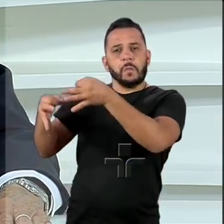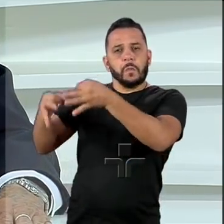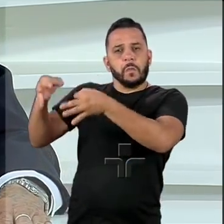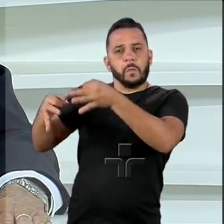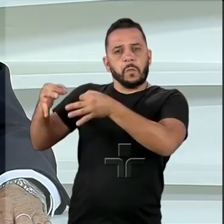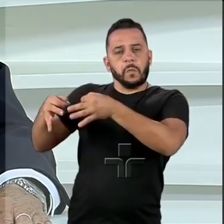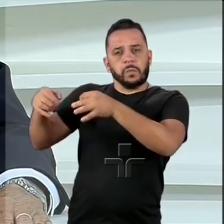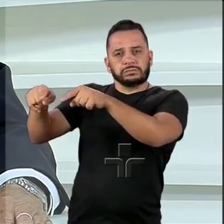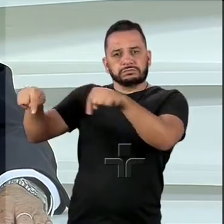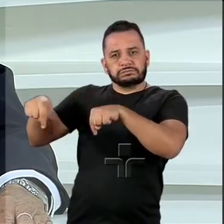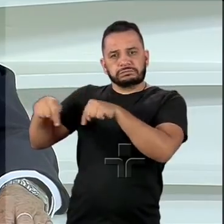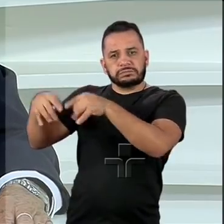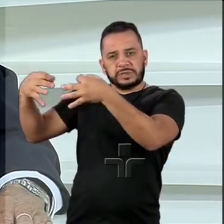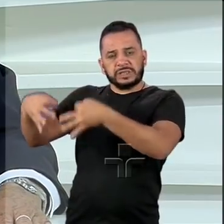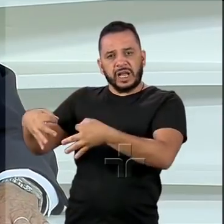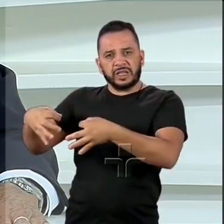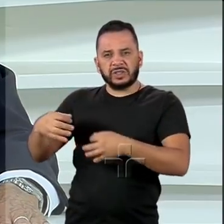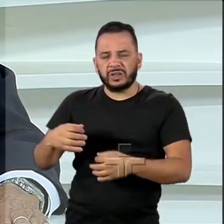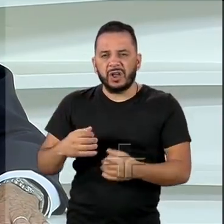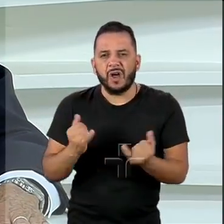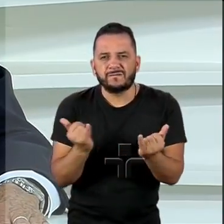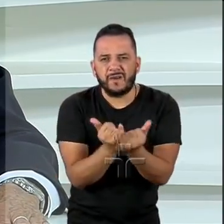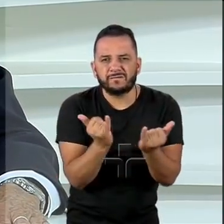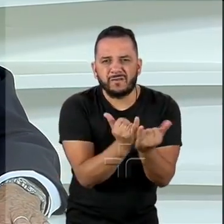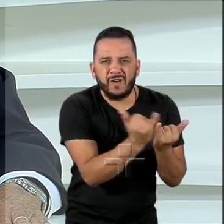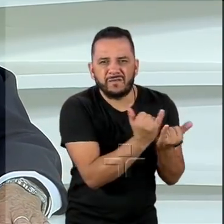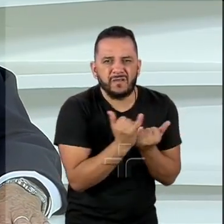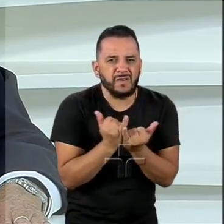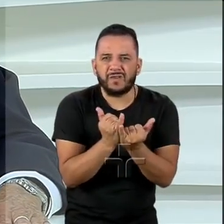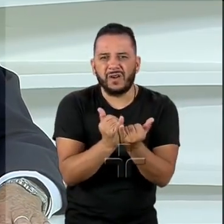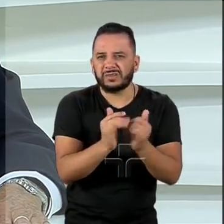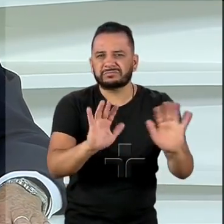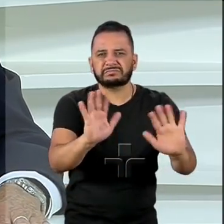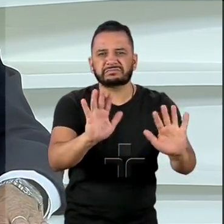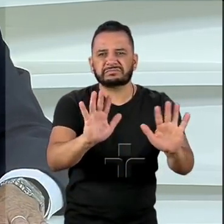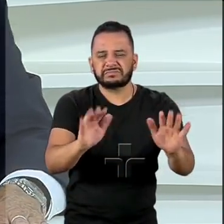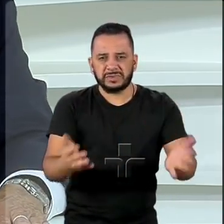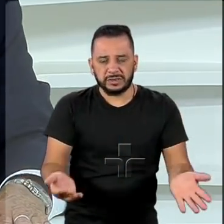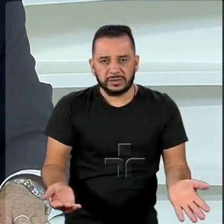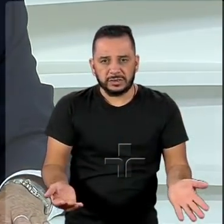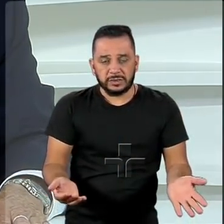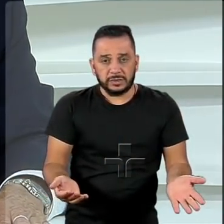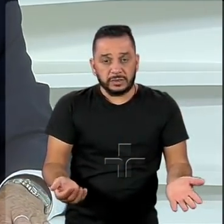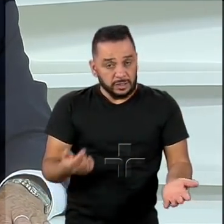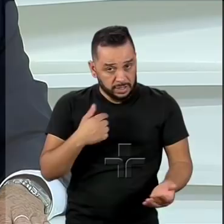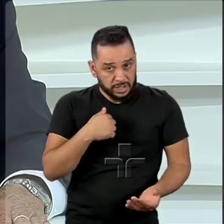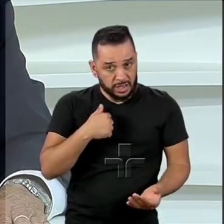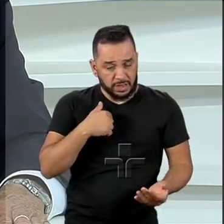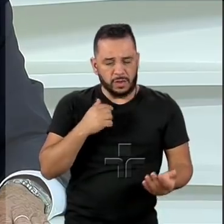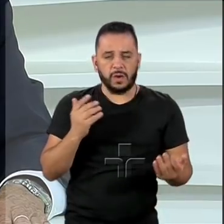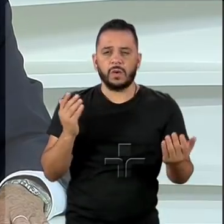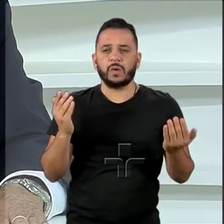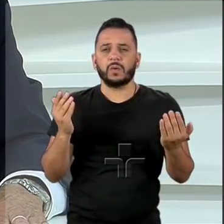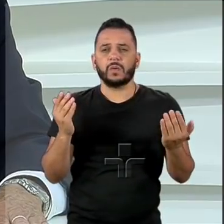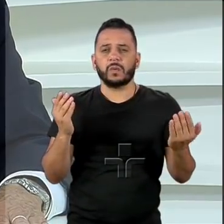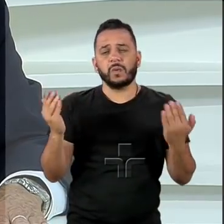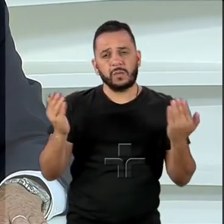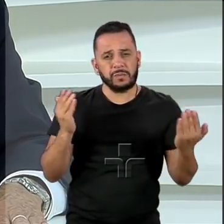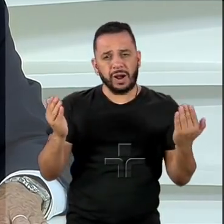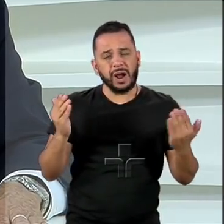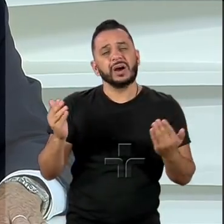Então eu comparo a posição, por exemplo, e vários dos ministros eu os considero